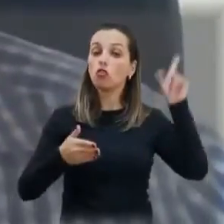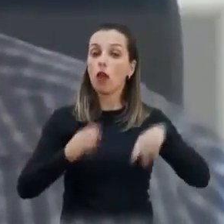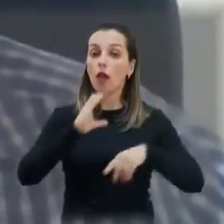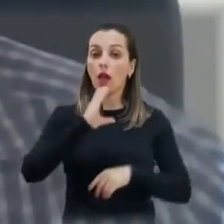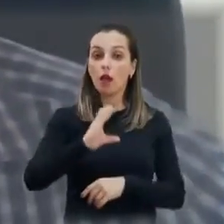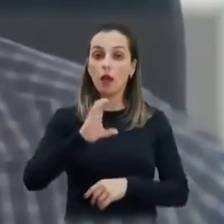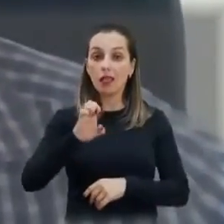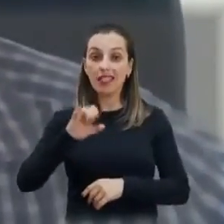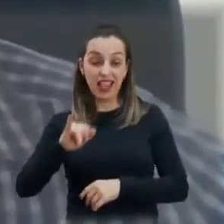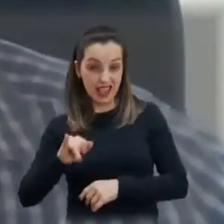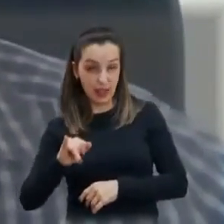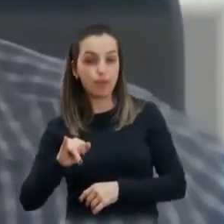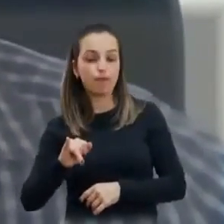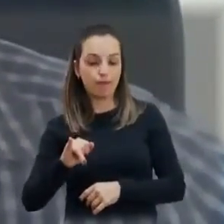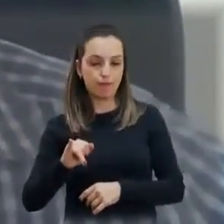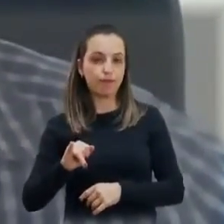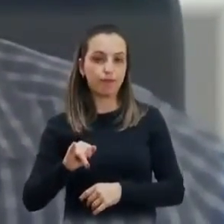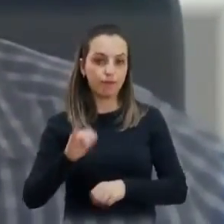nossa SEI,